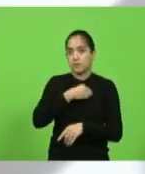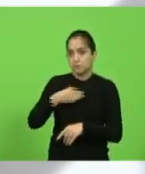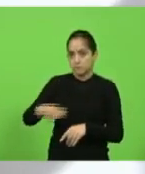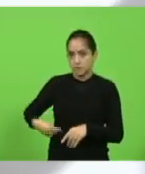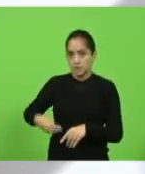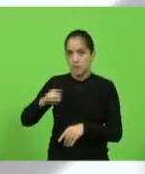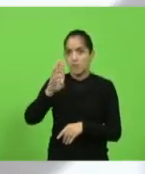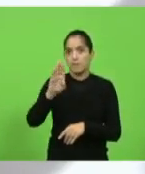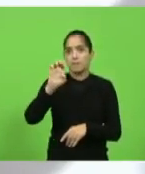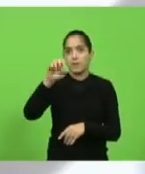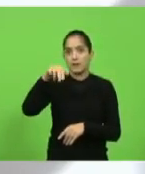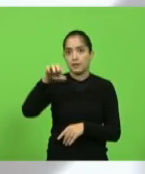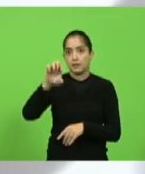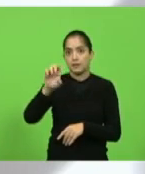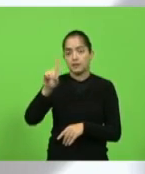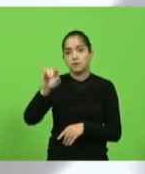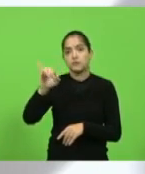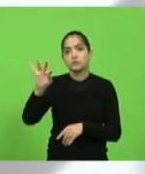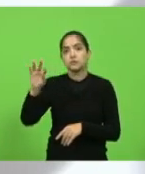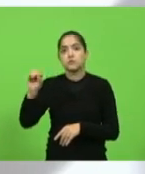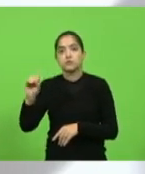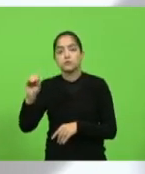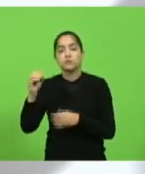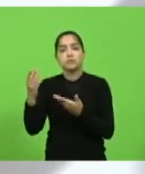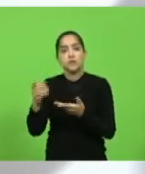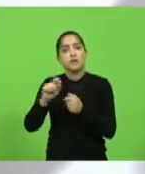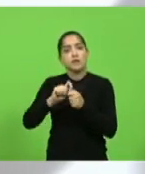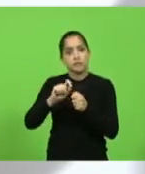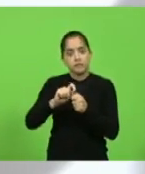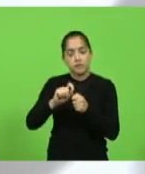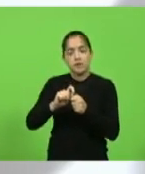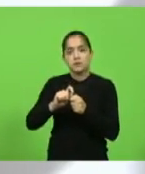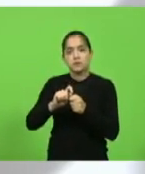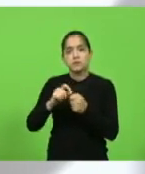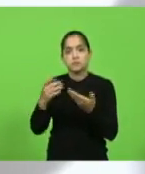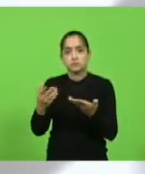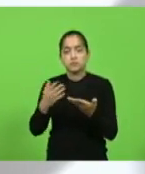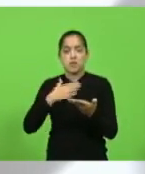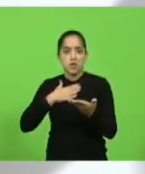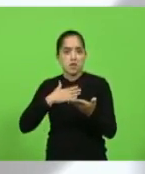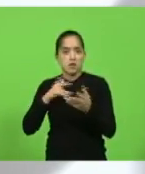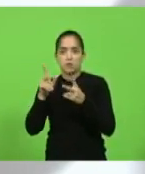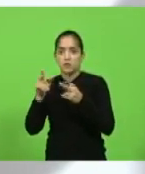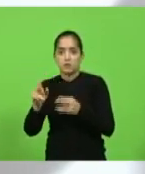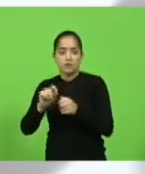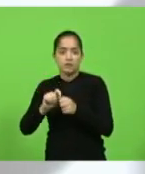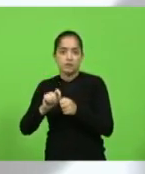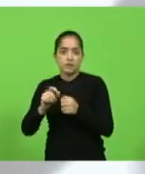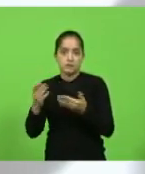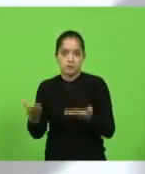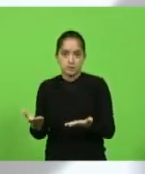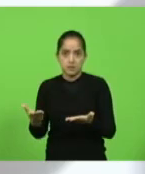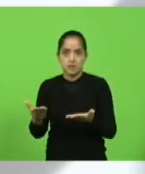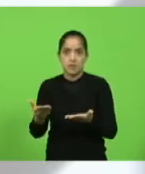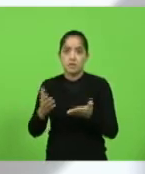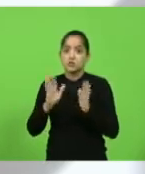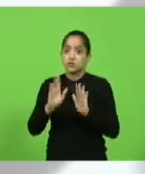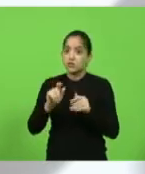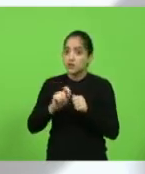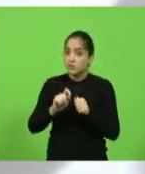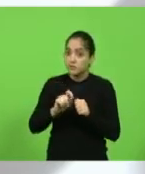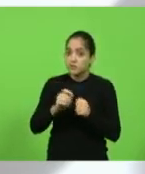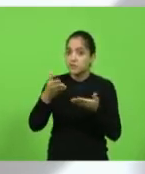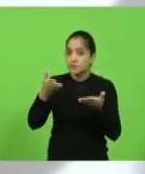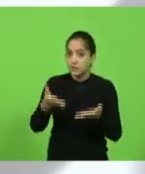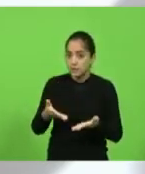Gonçalves fez o que poderia ter sido feito. Faria eu da mesma forma, como já o fiz aqui no Tribunal de